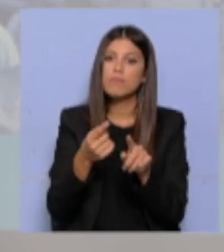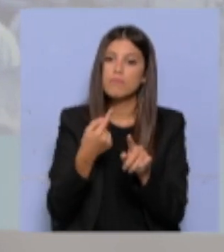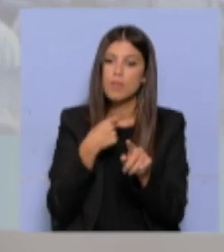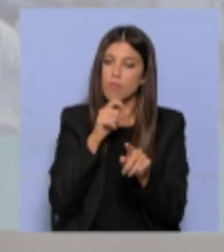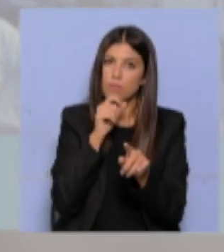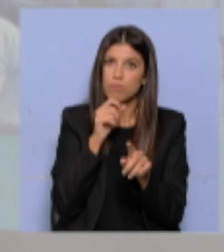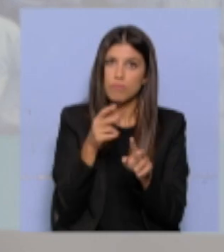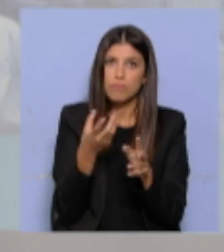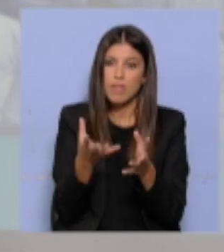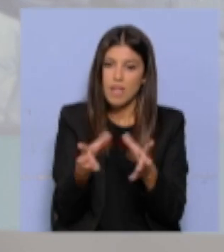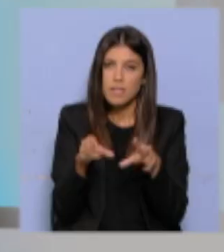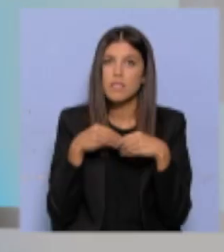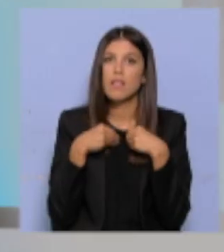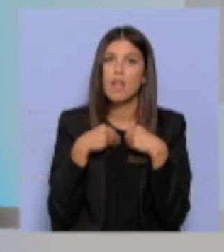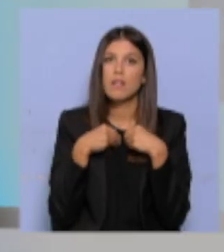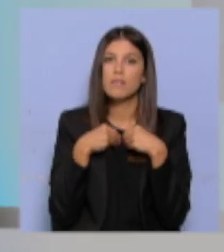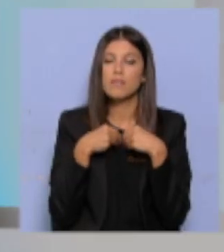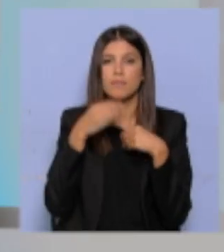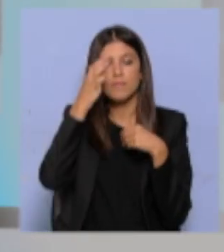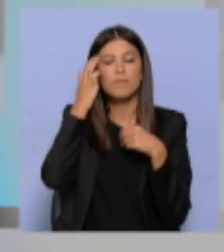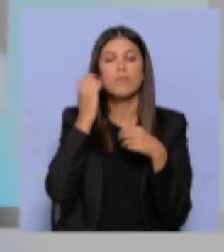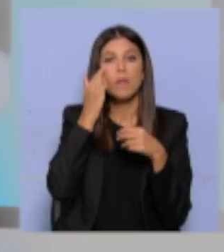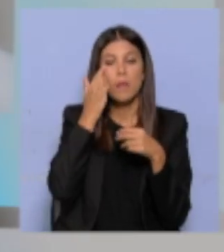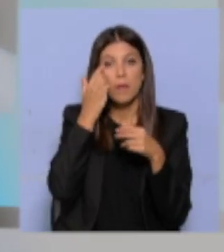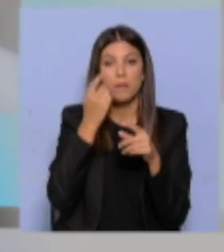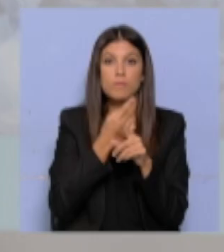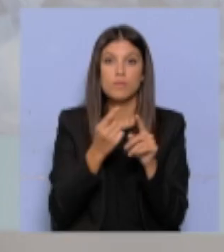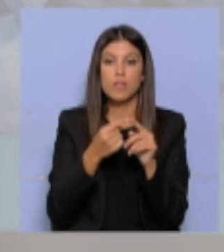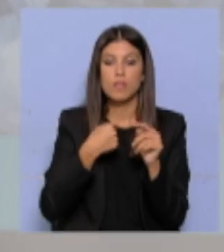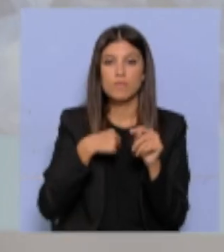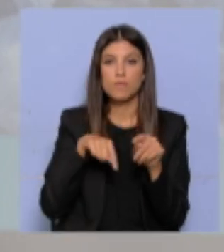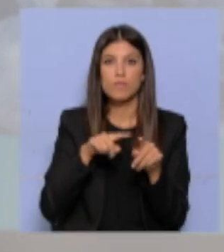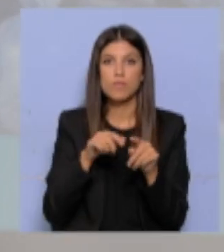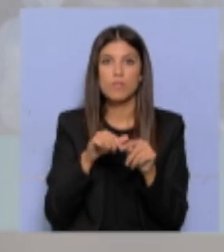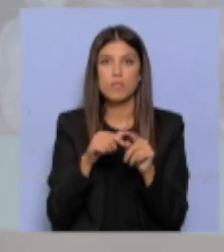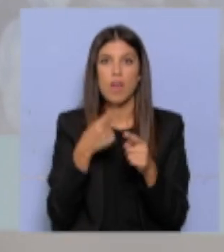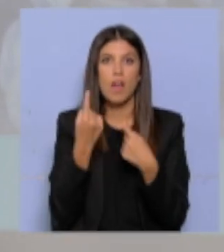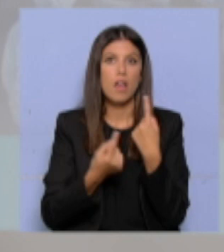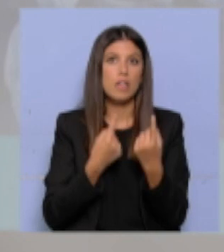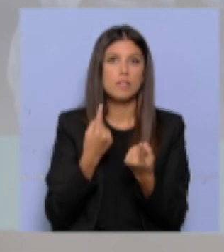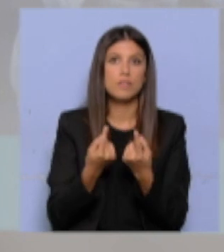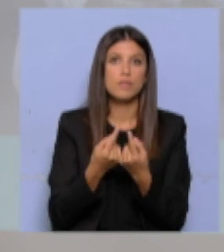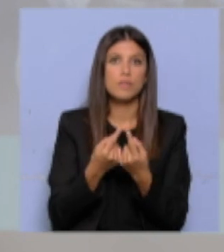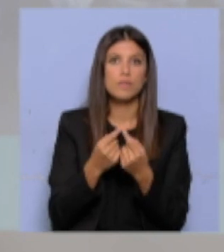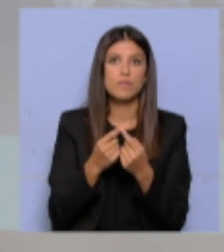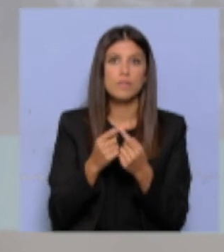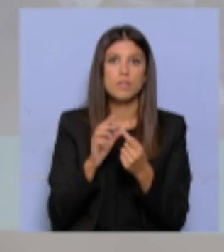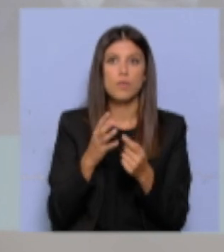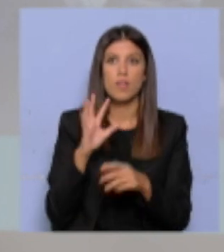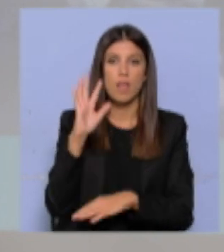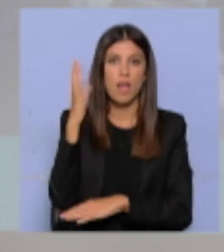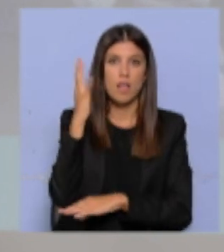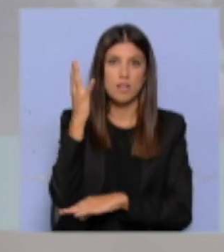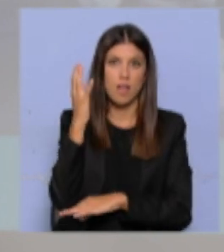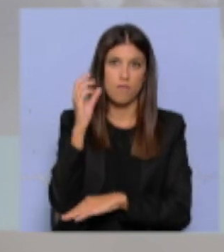as minhas convicções, porque nós somos, por vezes, quando as árvores chegam ao outono,